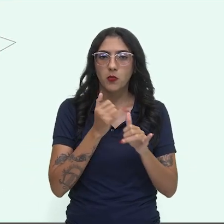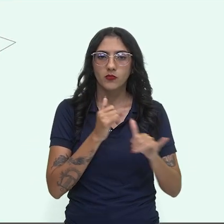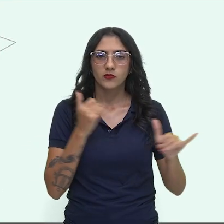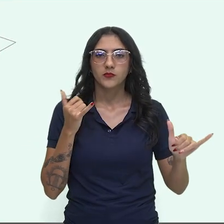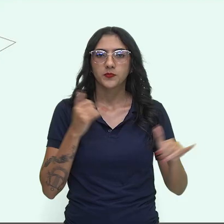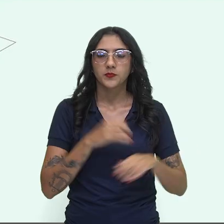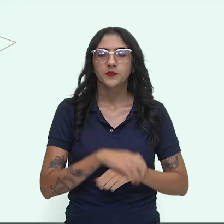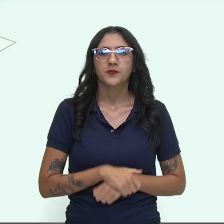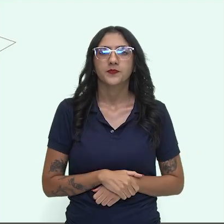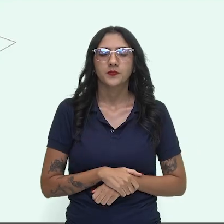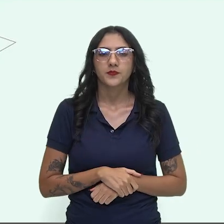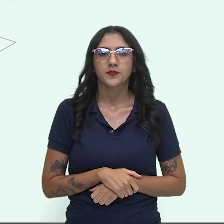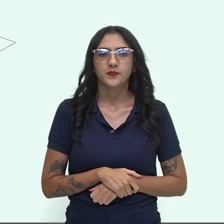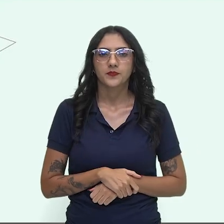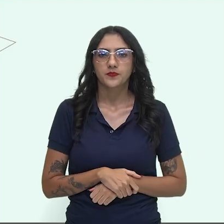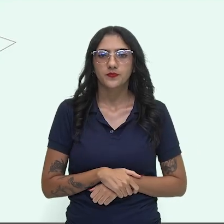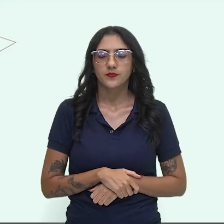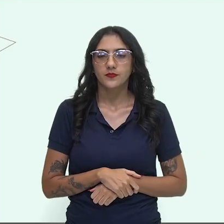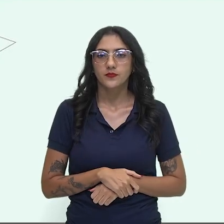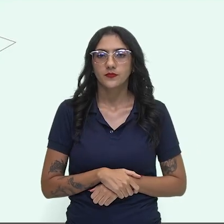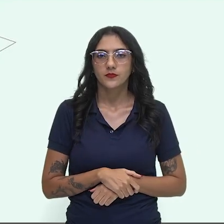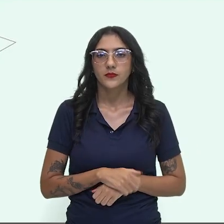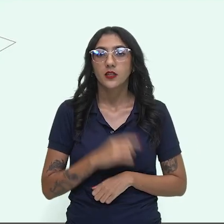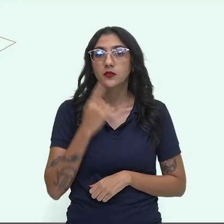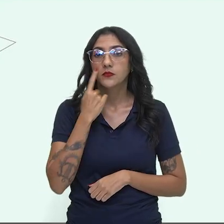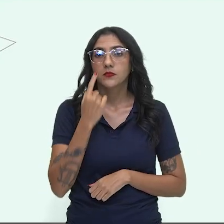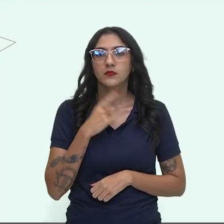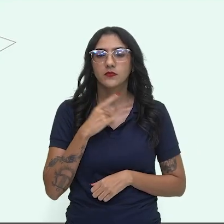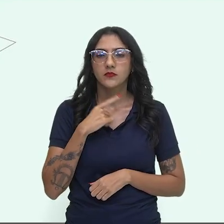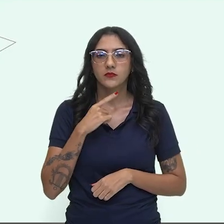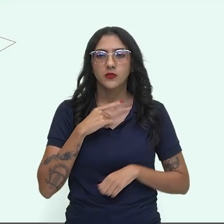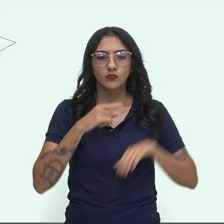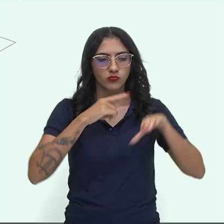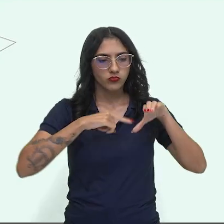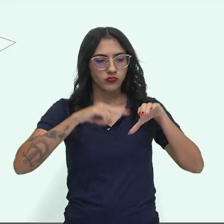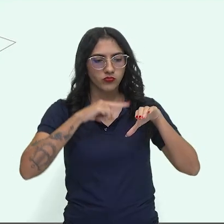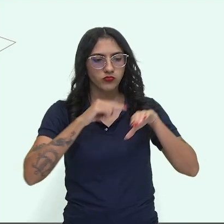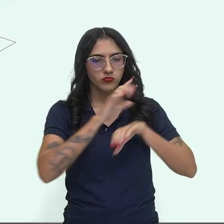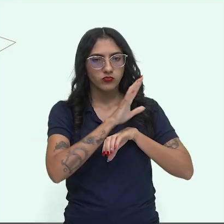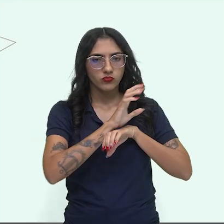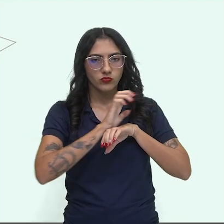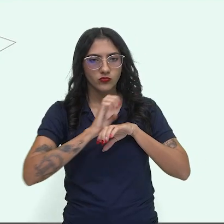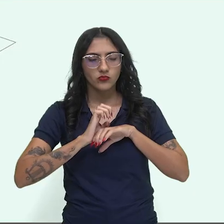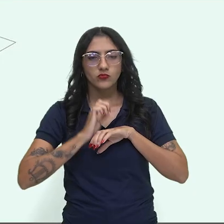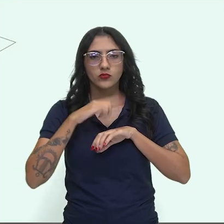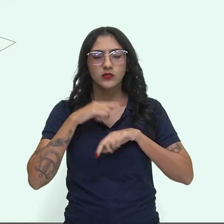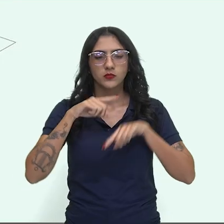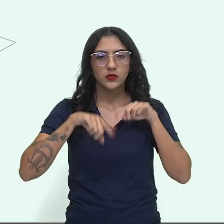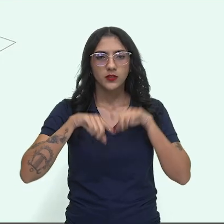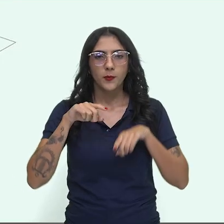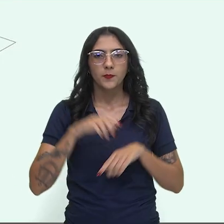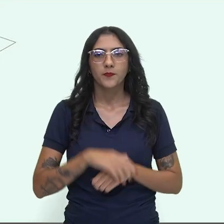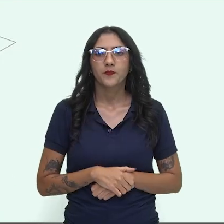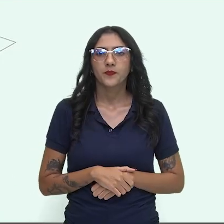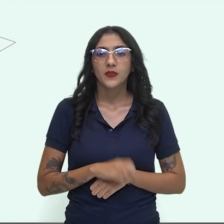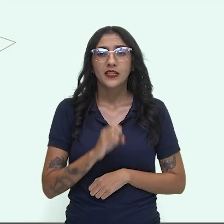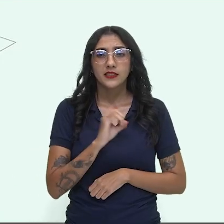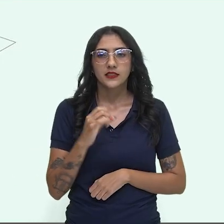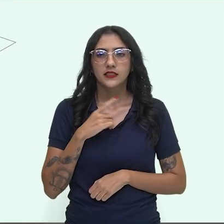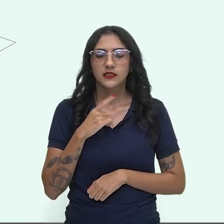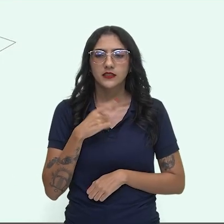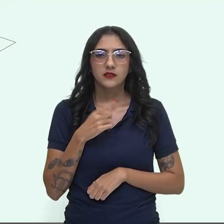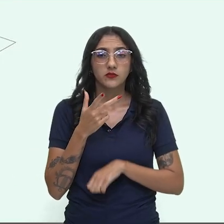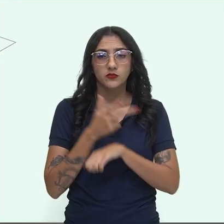Aí agora eu tenho, a tensão é recolhida dos anéis através dessas escovas. Claro, se fosse uma animação, estaria